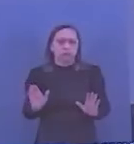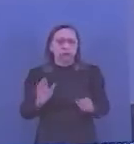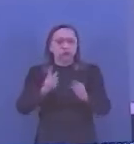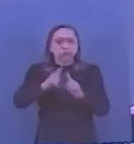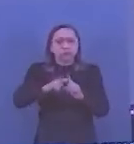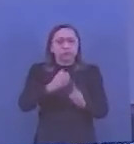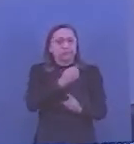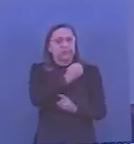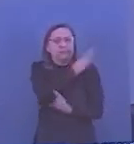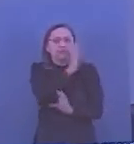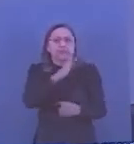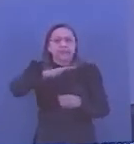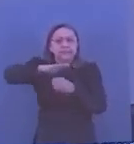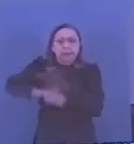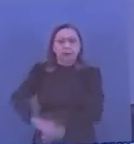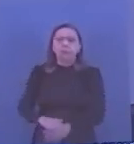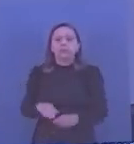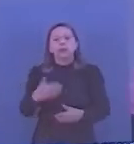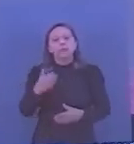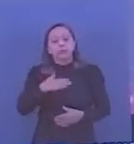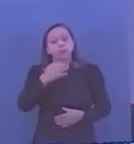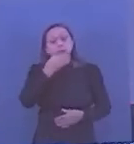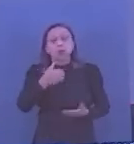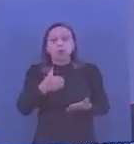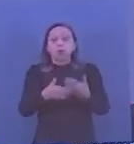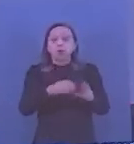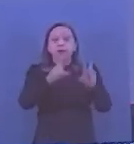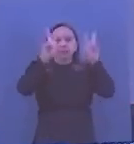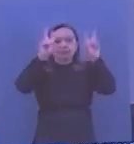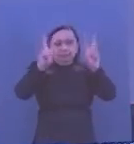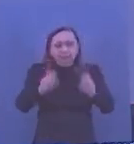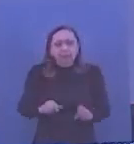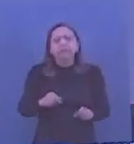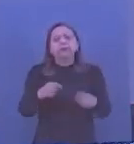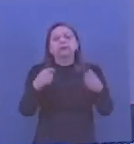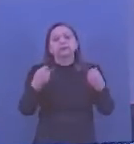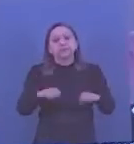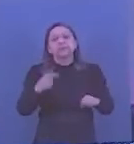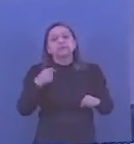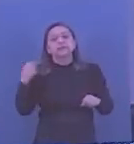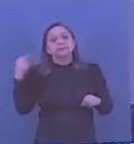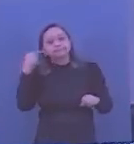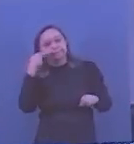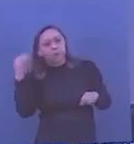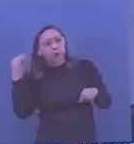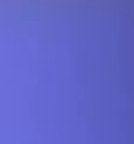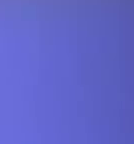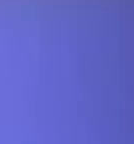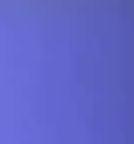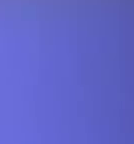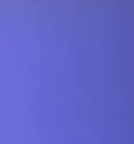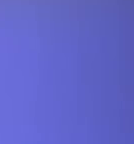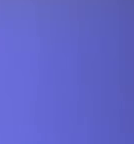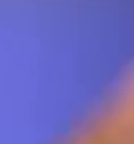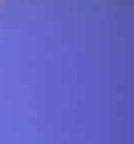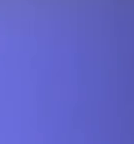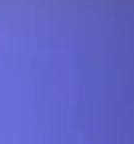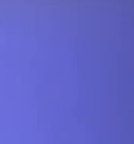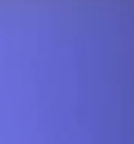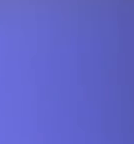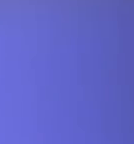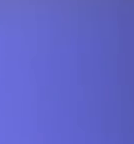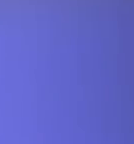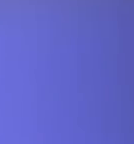cruéis do mundo. O país que mais desmata, é dado do ano passado, tá? O país que mais desmata